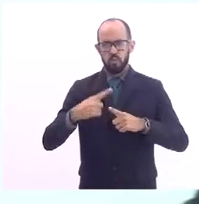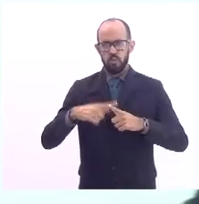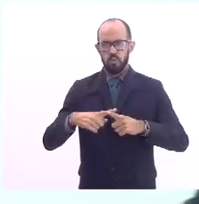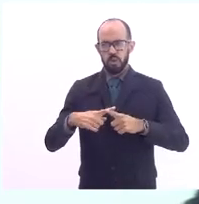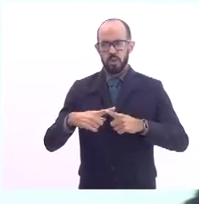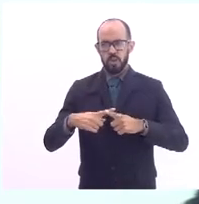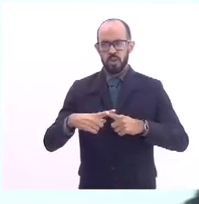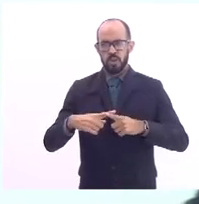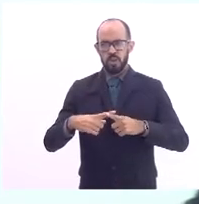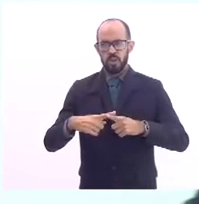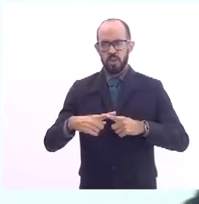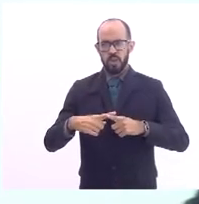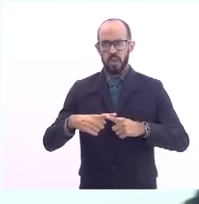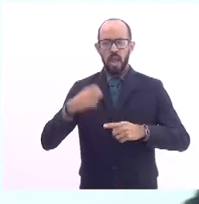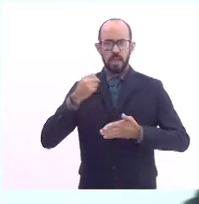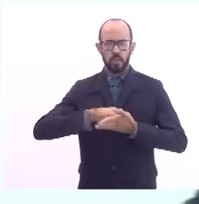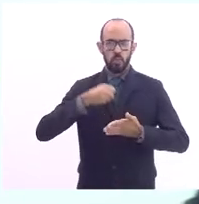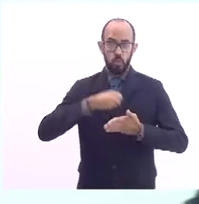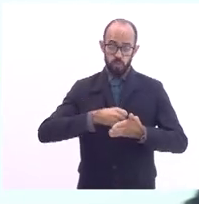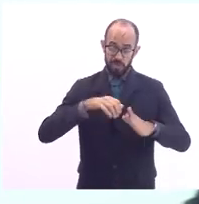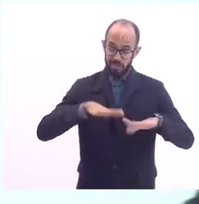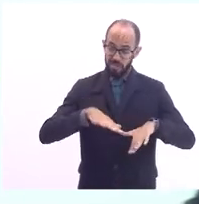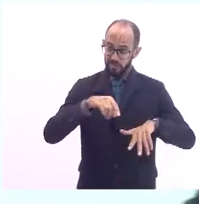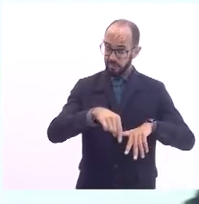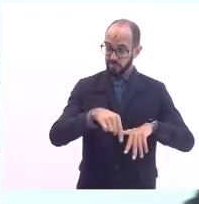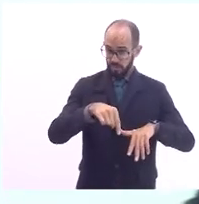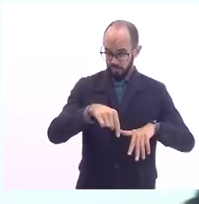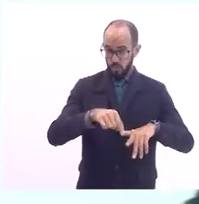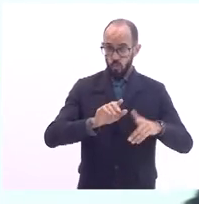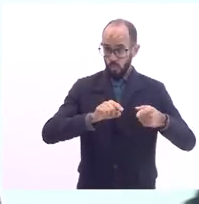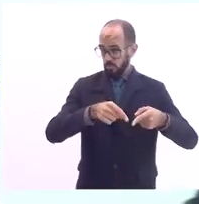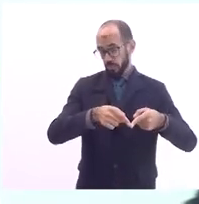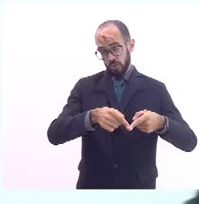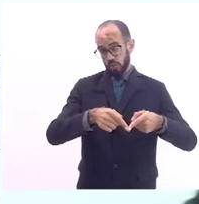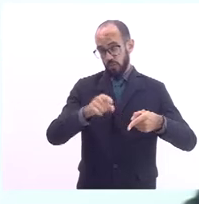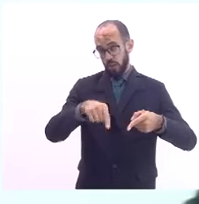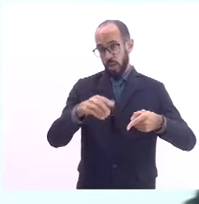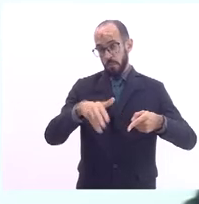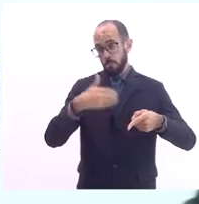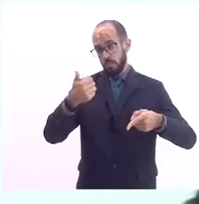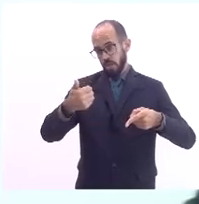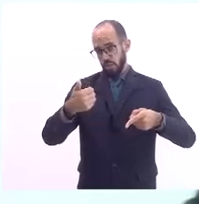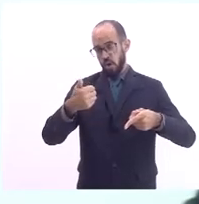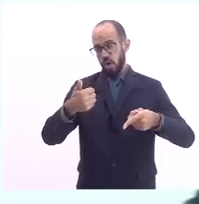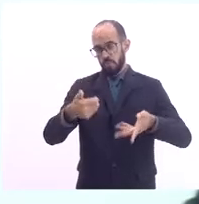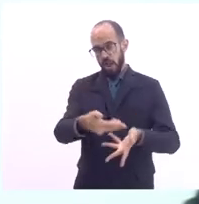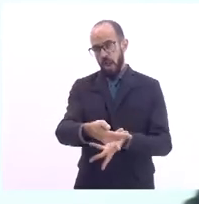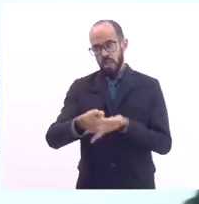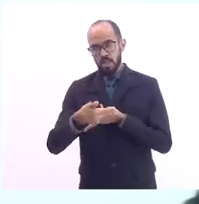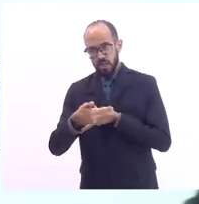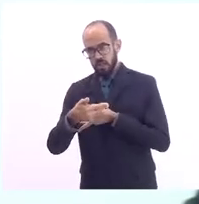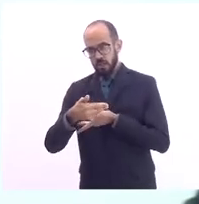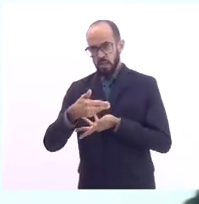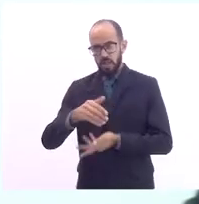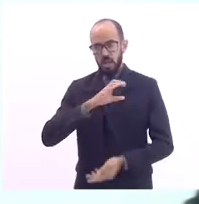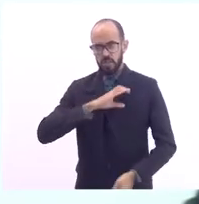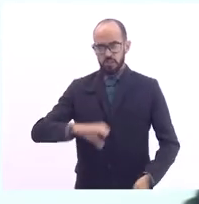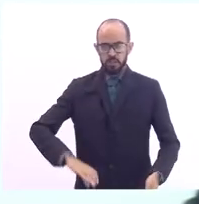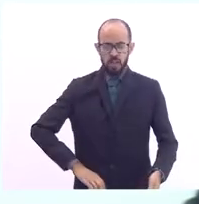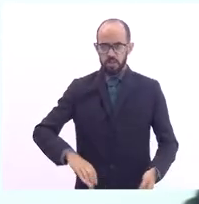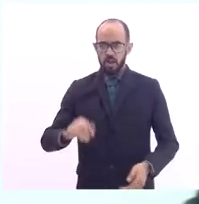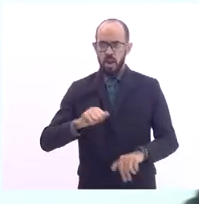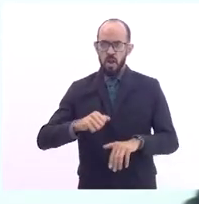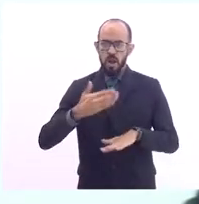a participar de batalhas como essa daqui, o objetivo é o melhor para atender o cidadão, para vislumbrar a prática